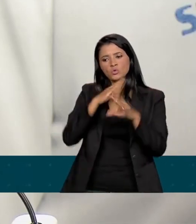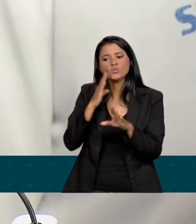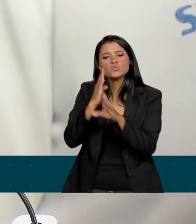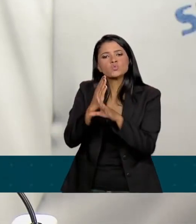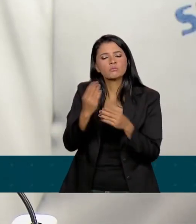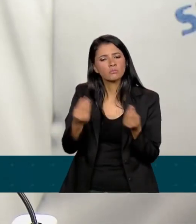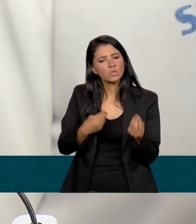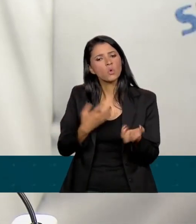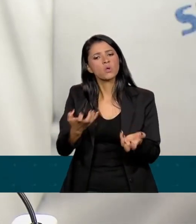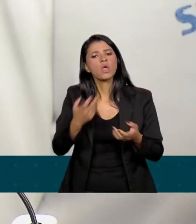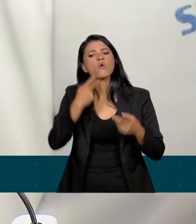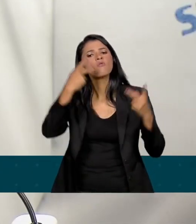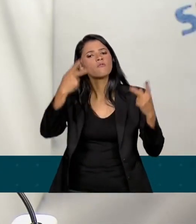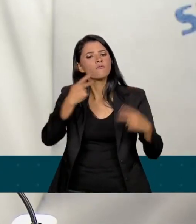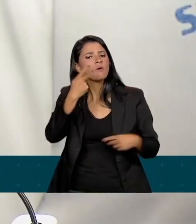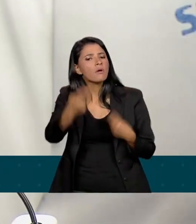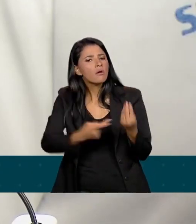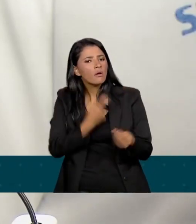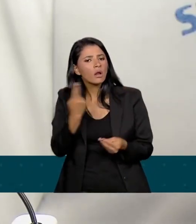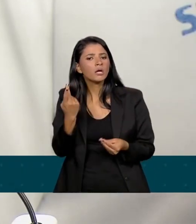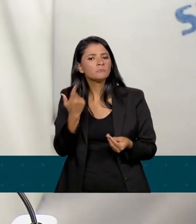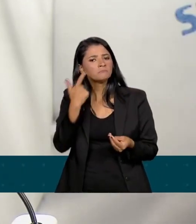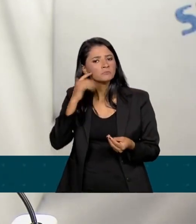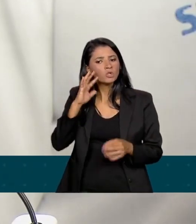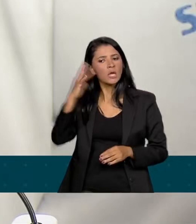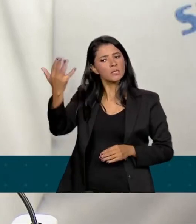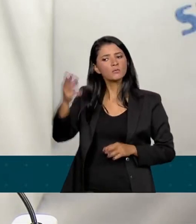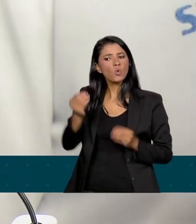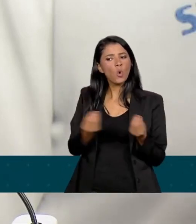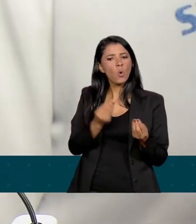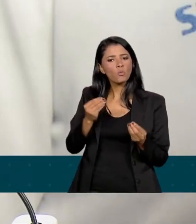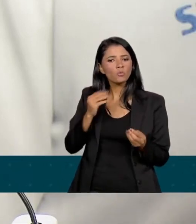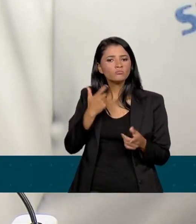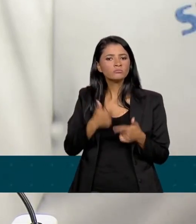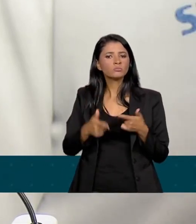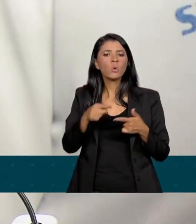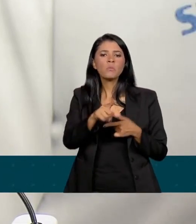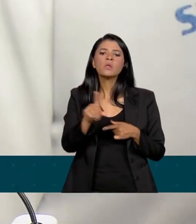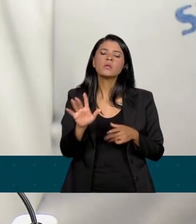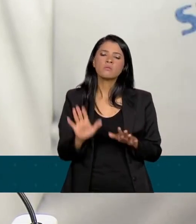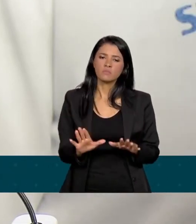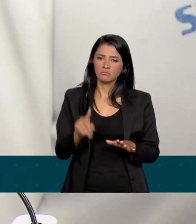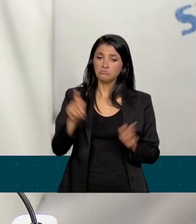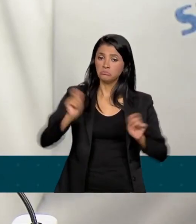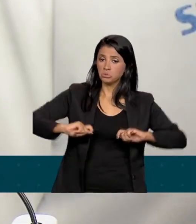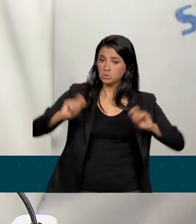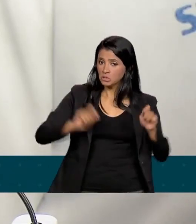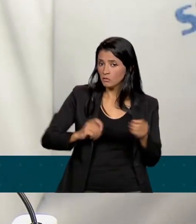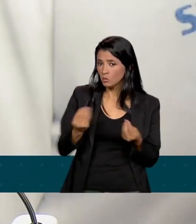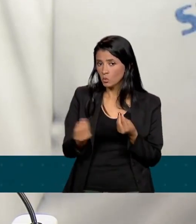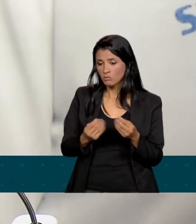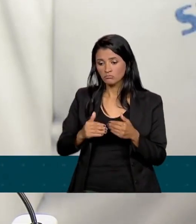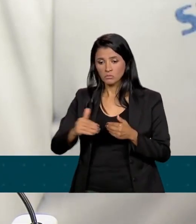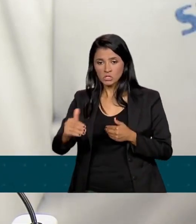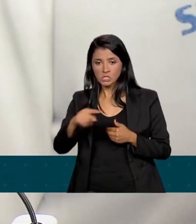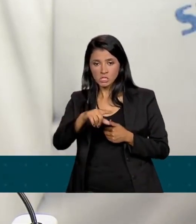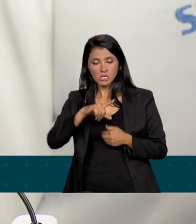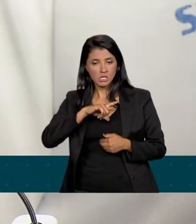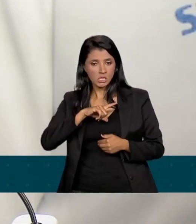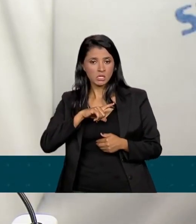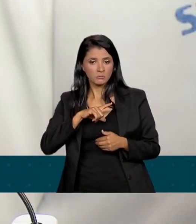e eu queria falar do encaminhamento da solução nesse caso. Foi possível, né, a partir